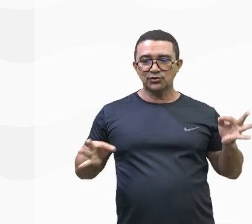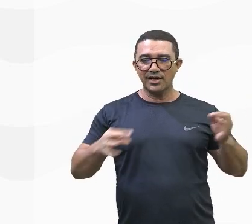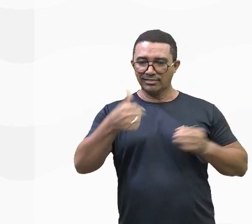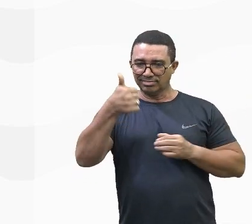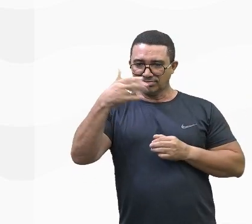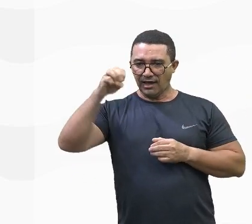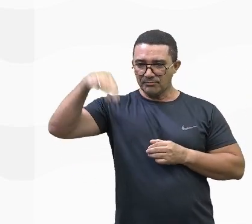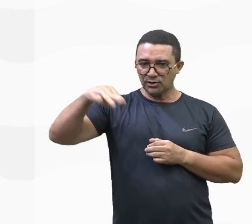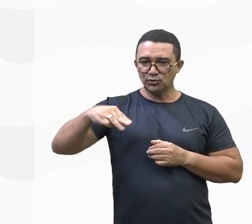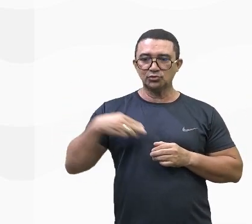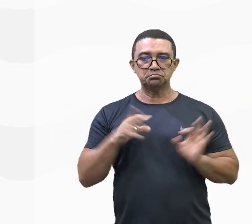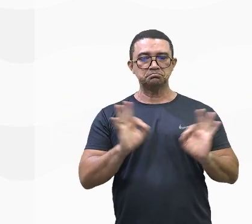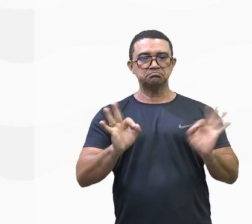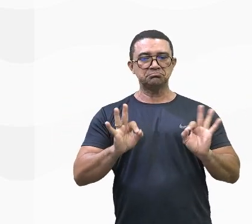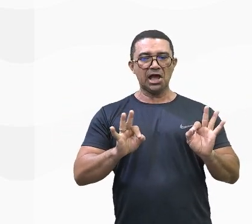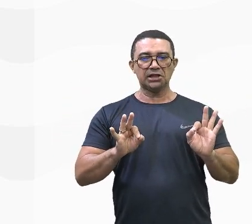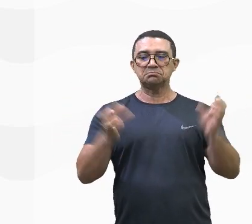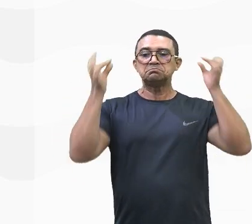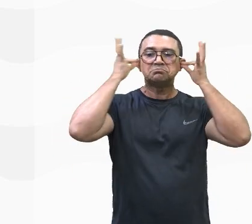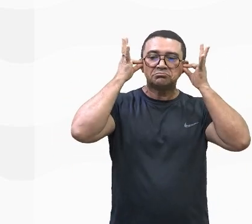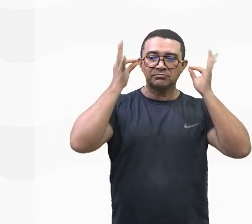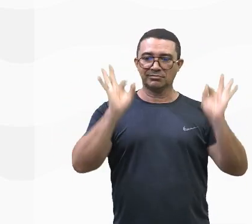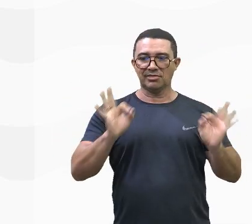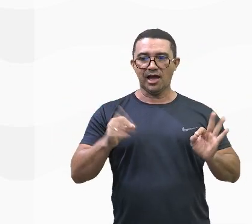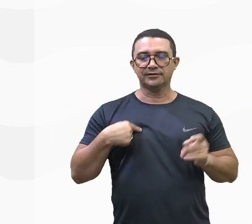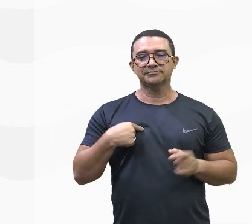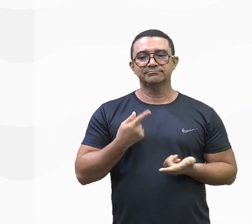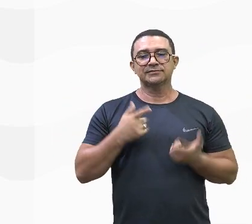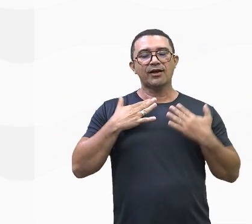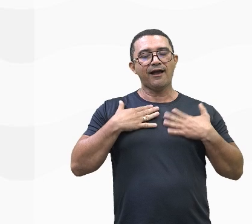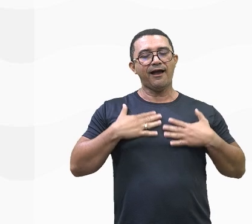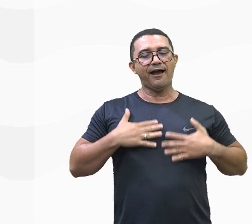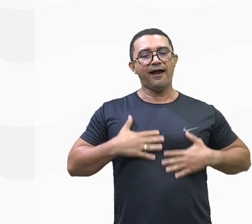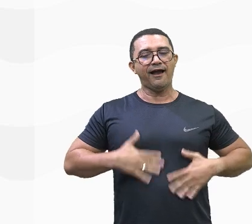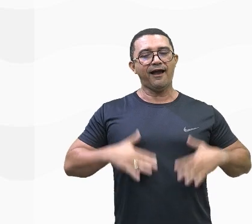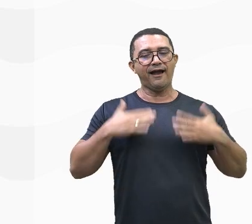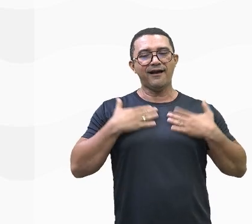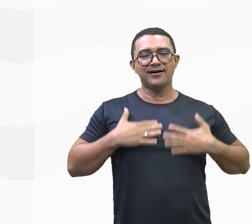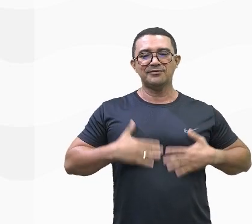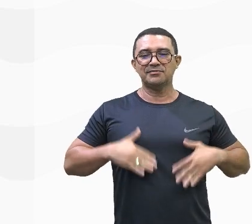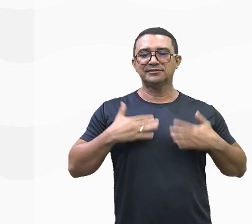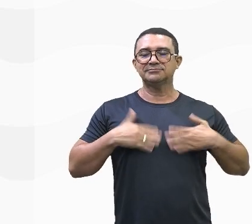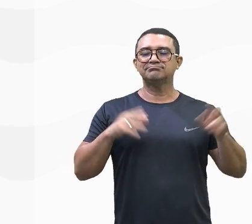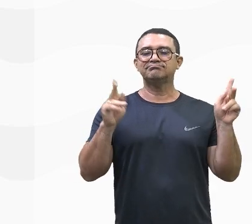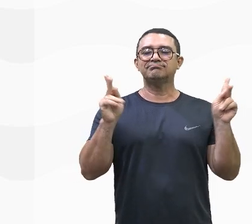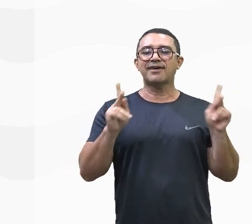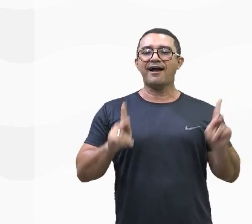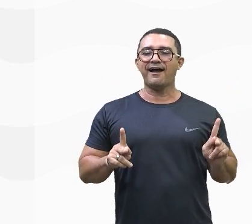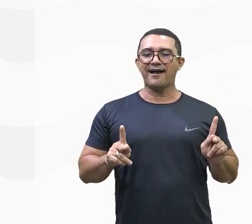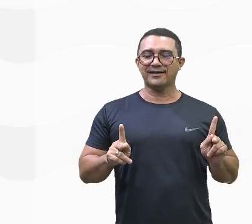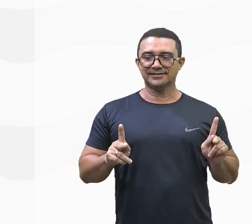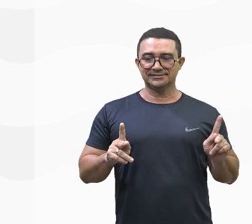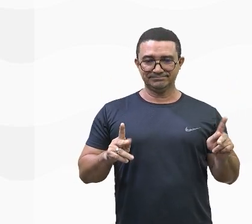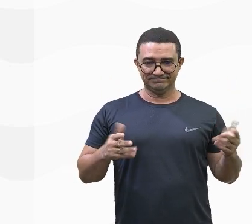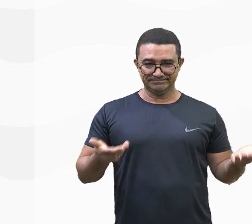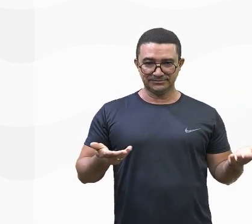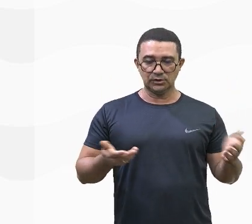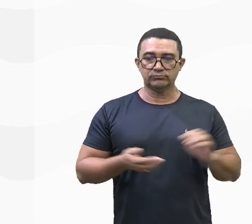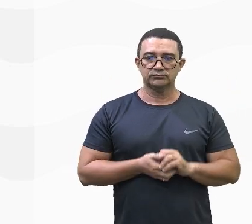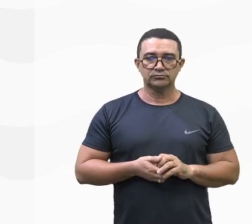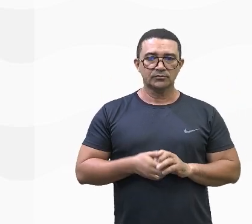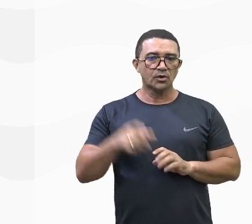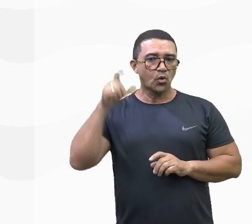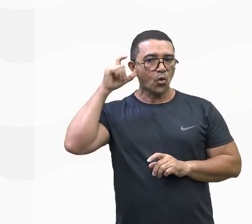minutos sem estar ouvindo nada. Aliás, sem ouvir nada não pode, né? Ouvir o ambiente externo, né? O do contexto, ok? O